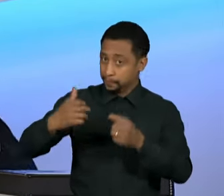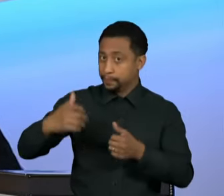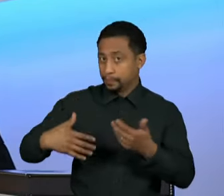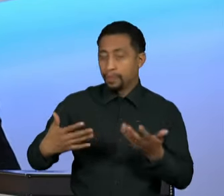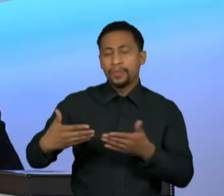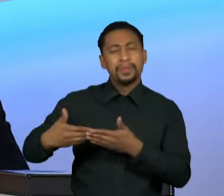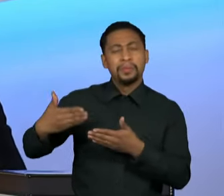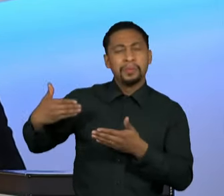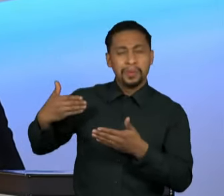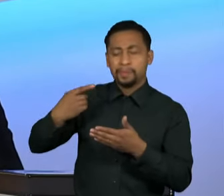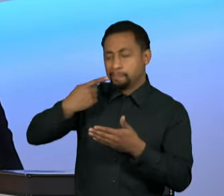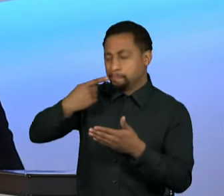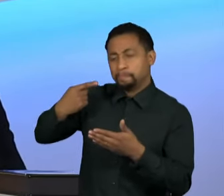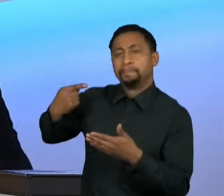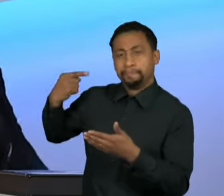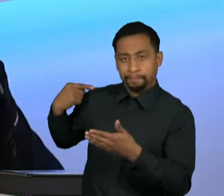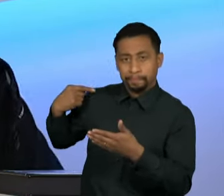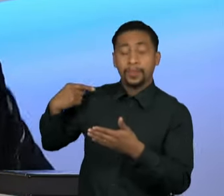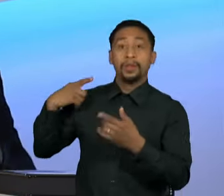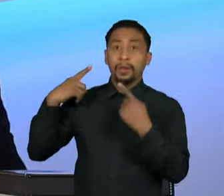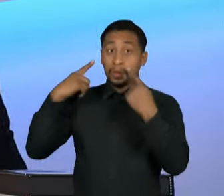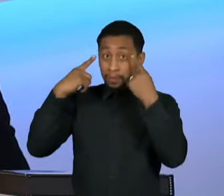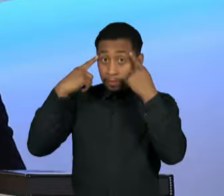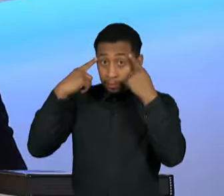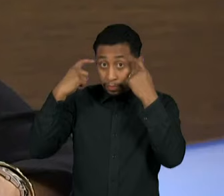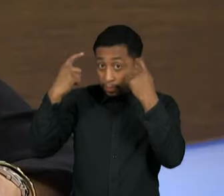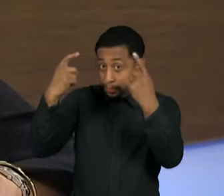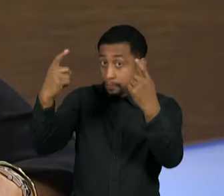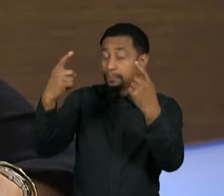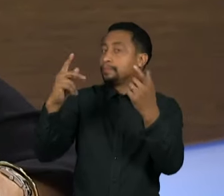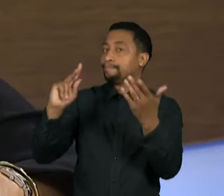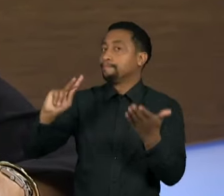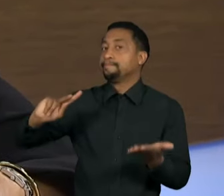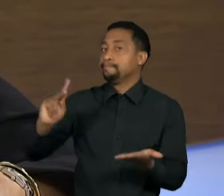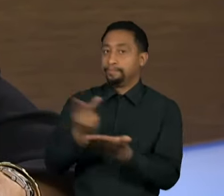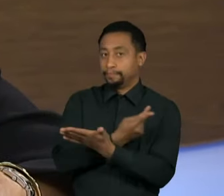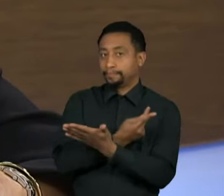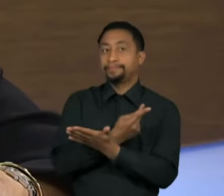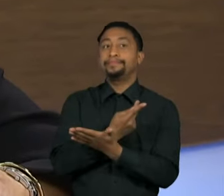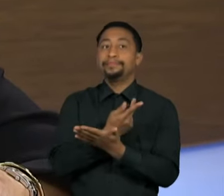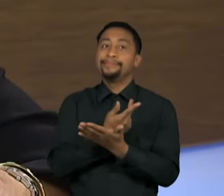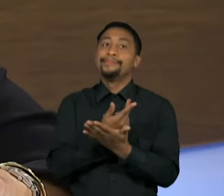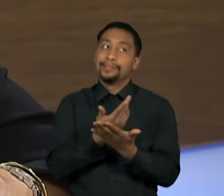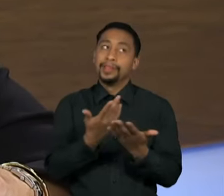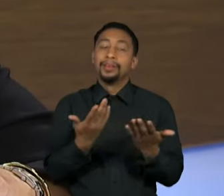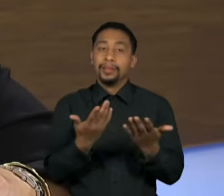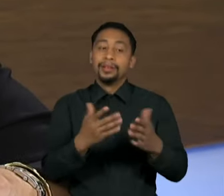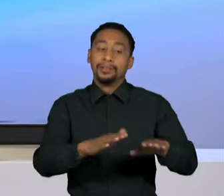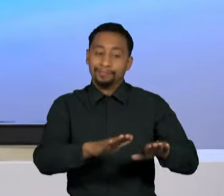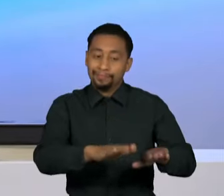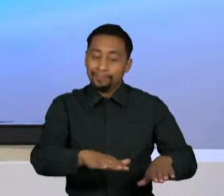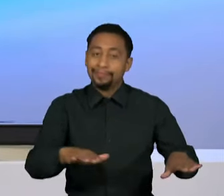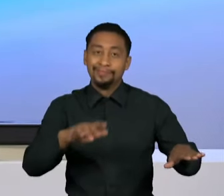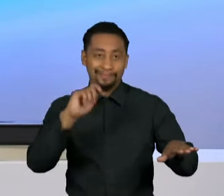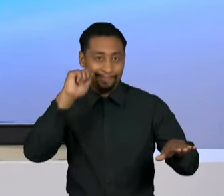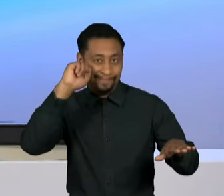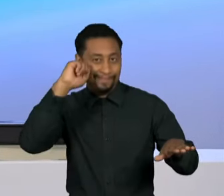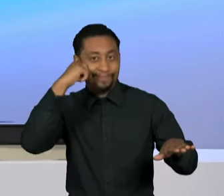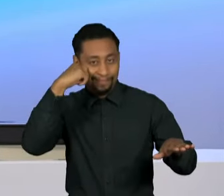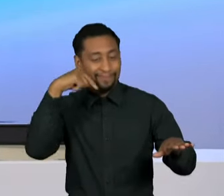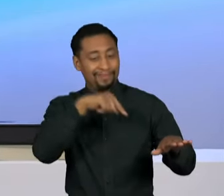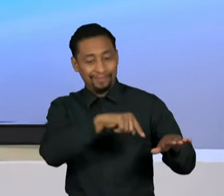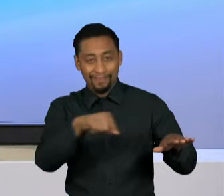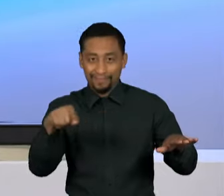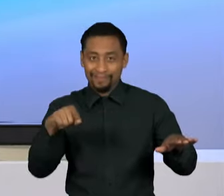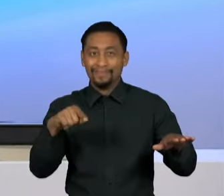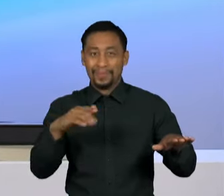também, né, nesses casos de violência, a gente teve uma, especialmente contra crianças e crianças negras, né, no Brasil, sendo